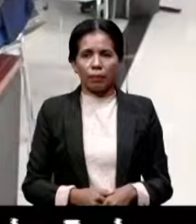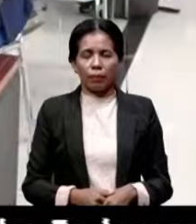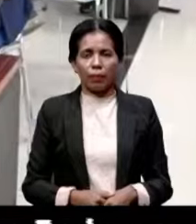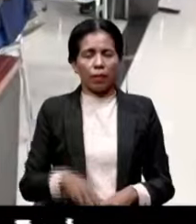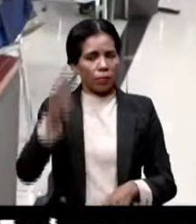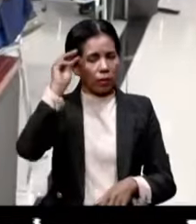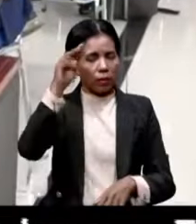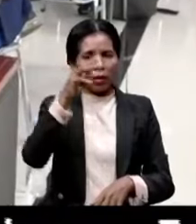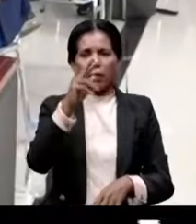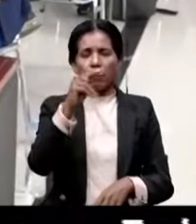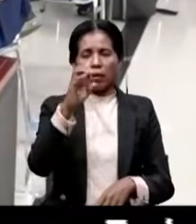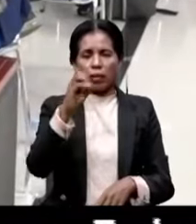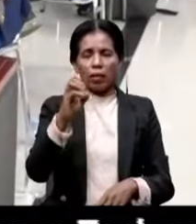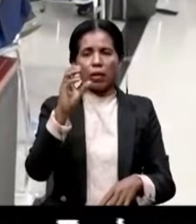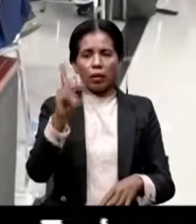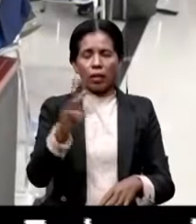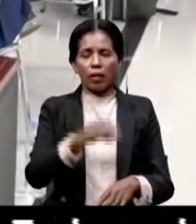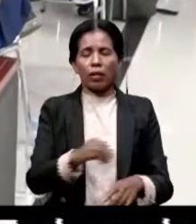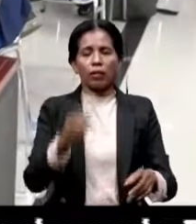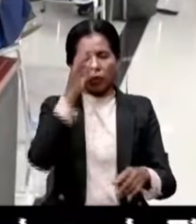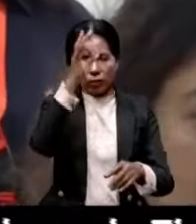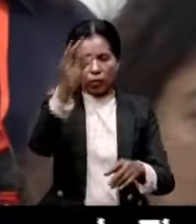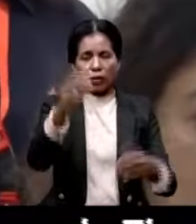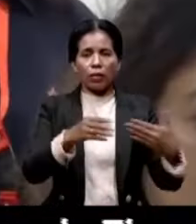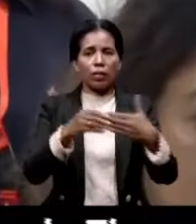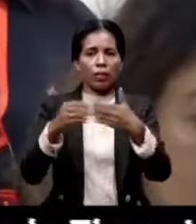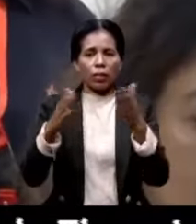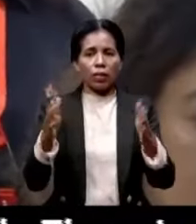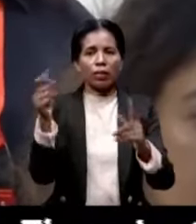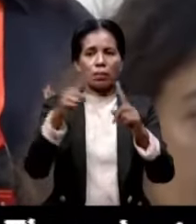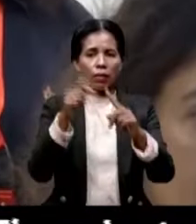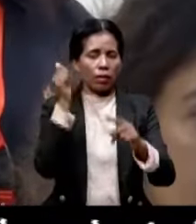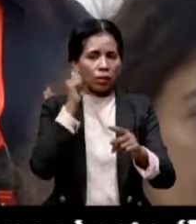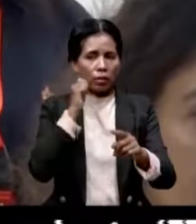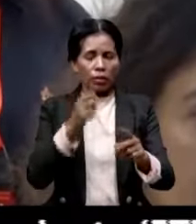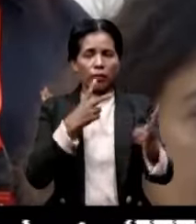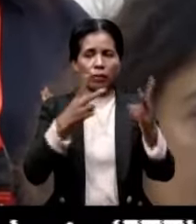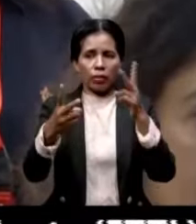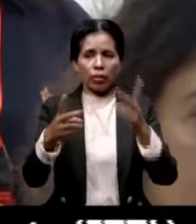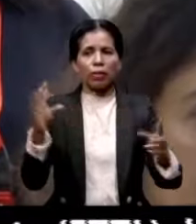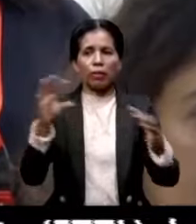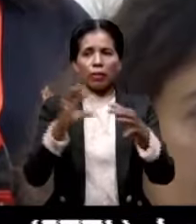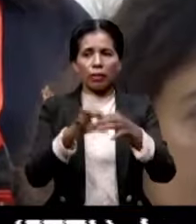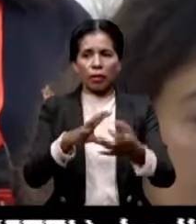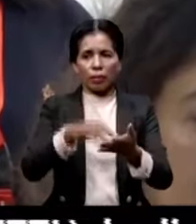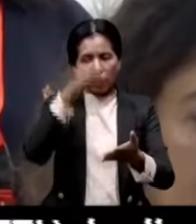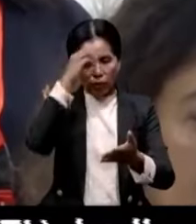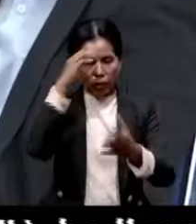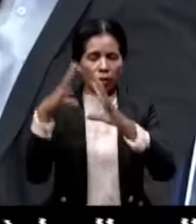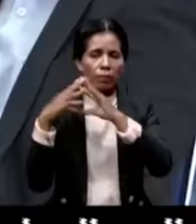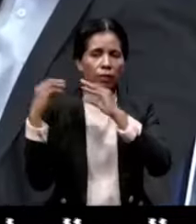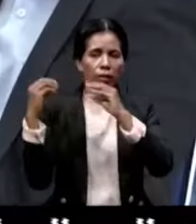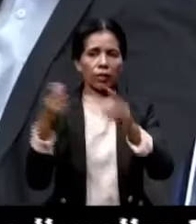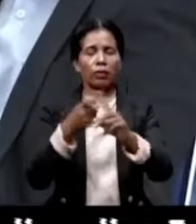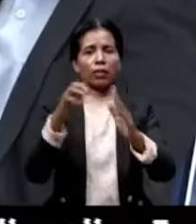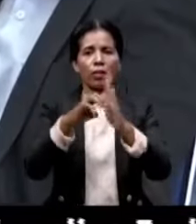Ministro Nego Estrangeiro na Cooperação Haruka Futuro Líder Bazian ao de visita a nação membro Azian Sira. O objetivo é tu aprender a experiência do Estado